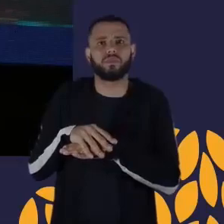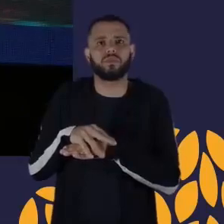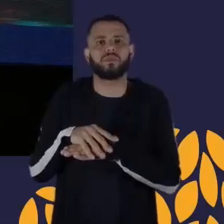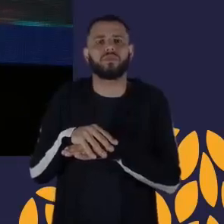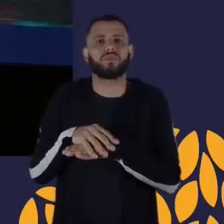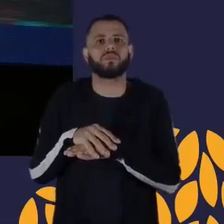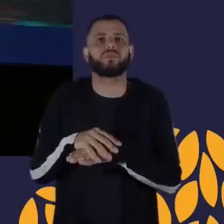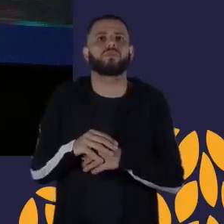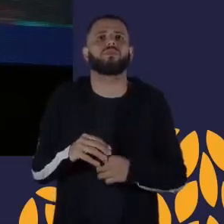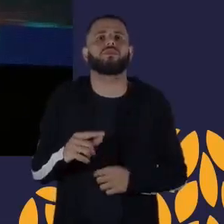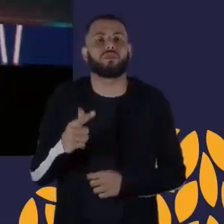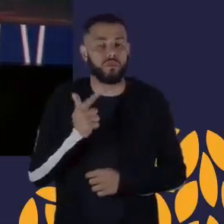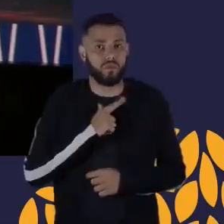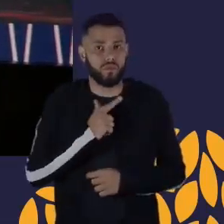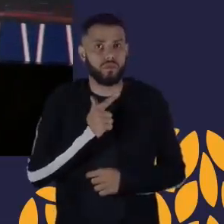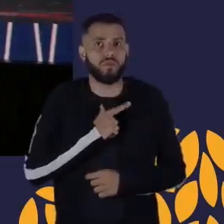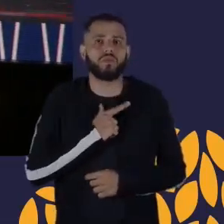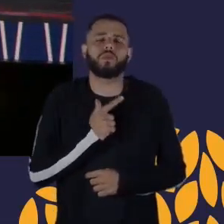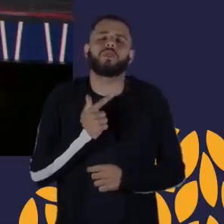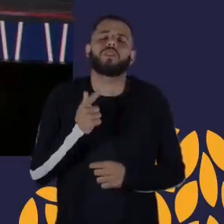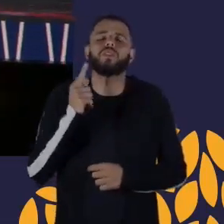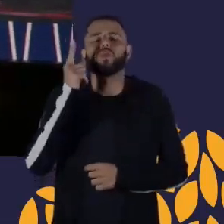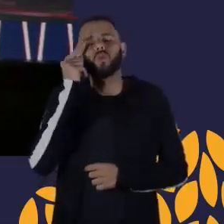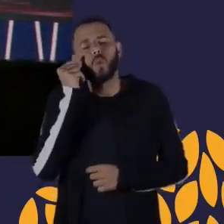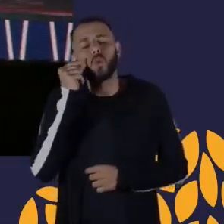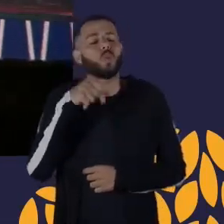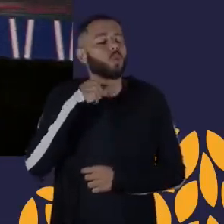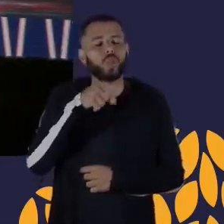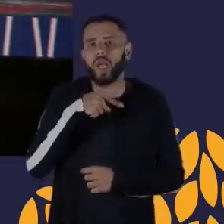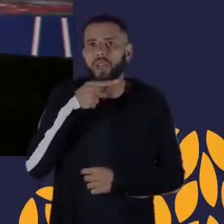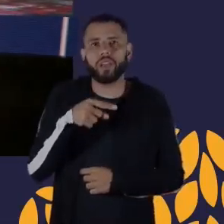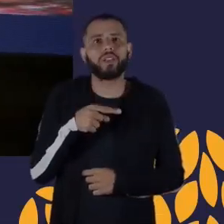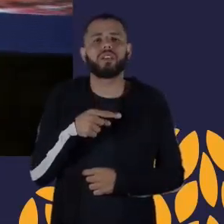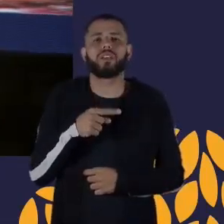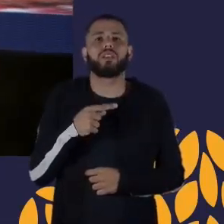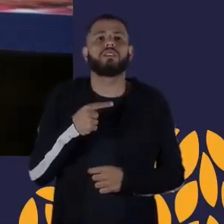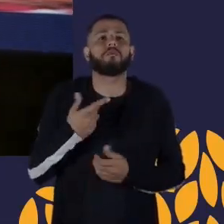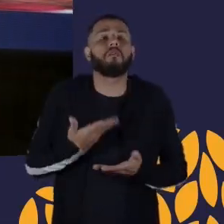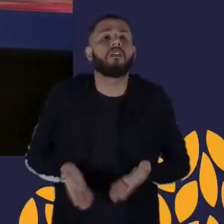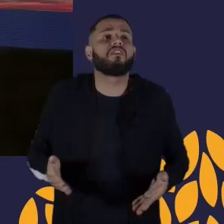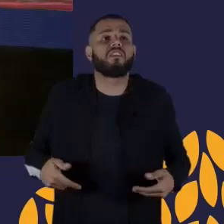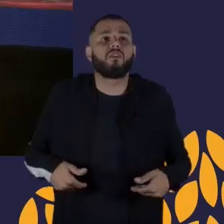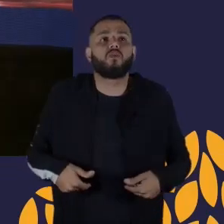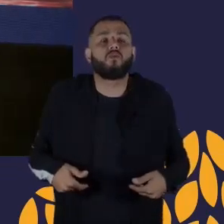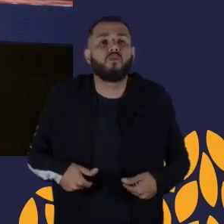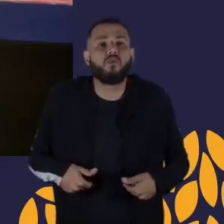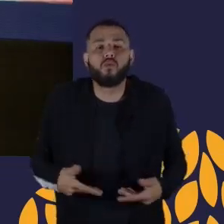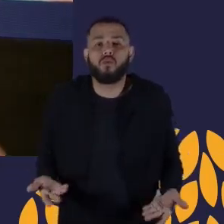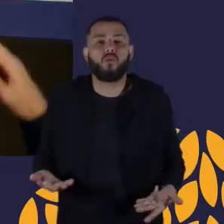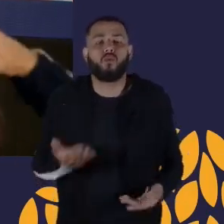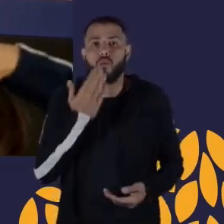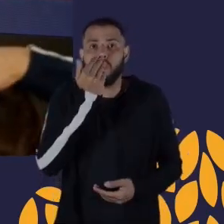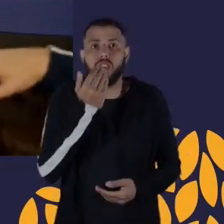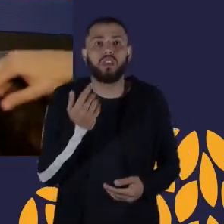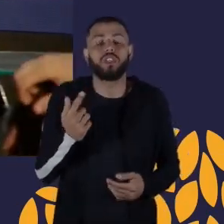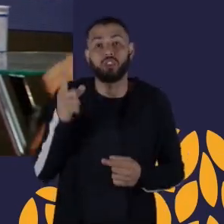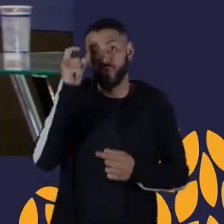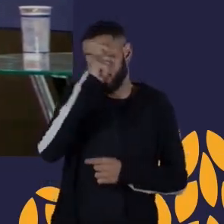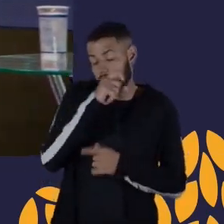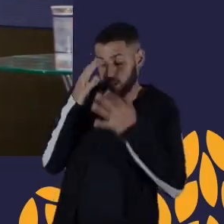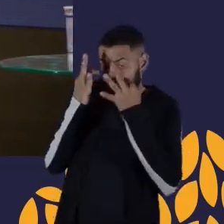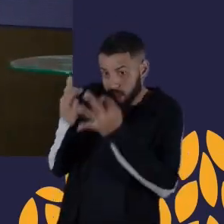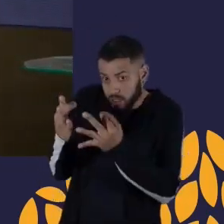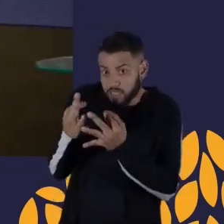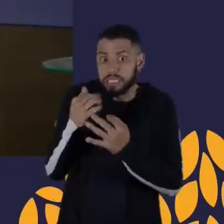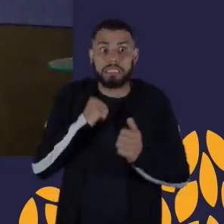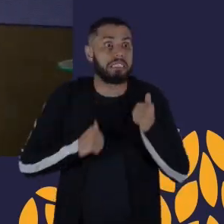Insônia, perda de apetite, não tem ganas de nada, dificuldade da concentração, ansiedade,